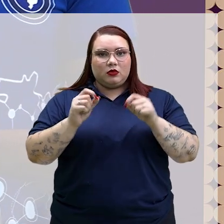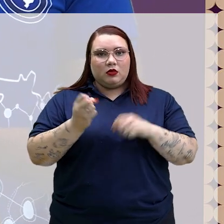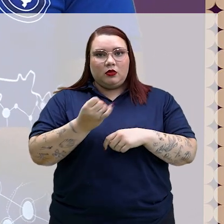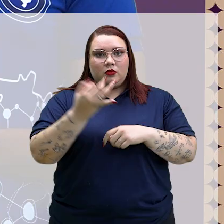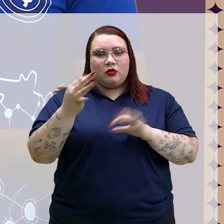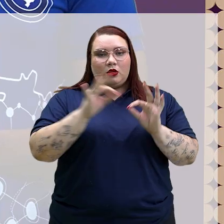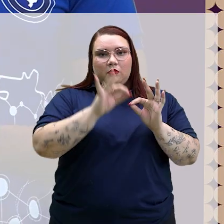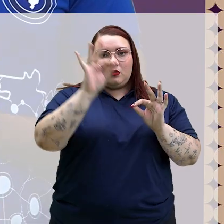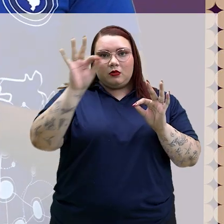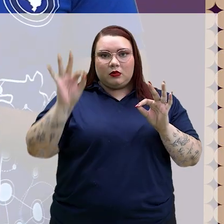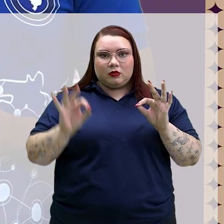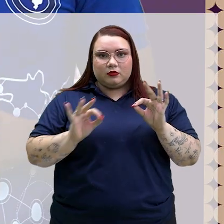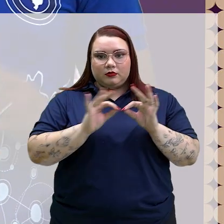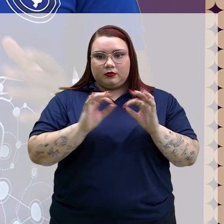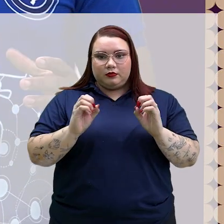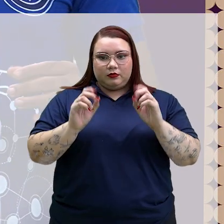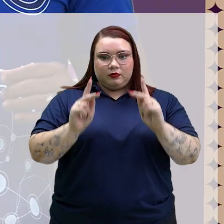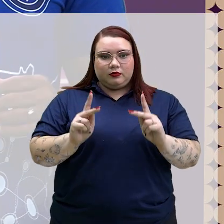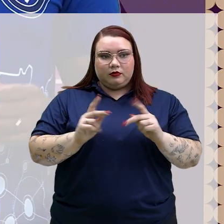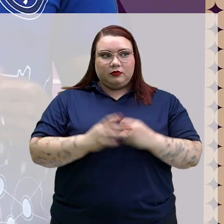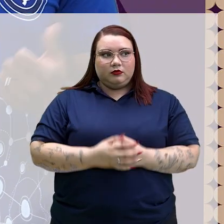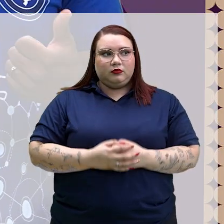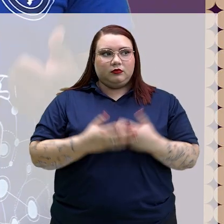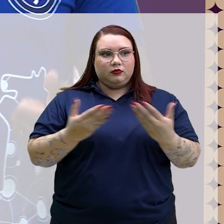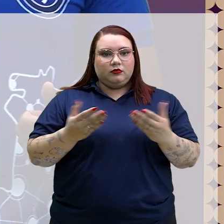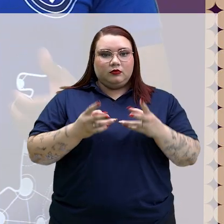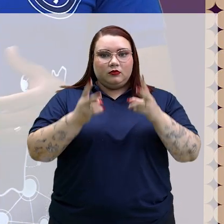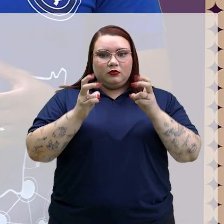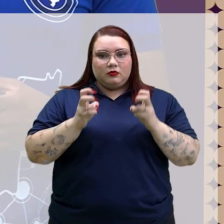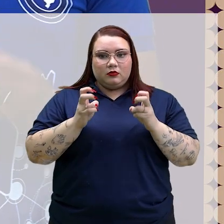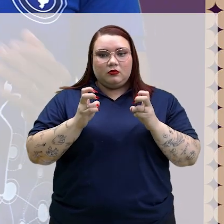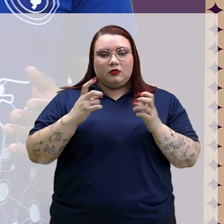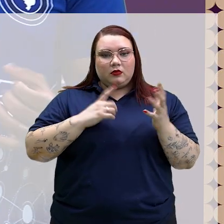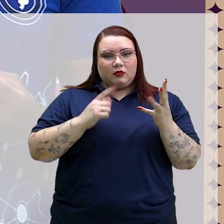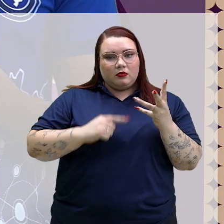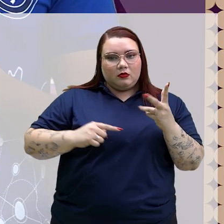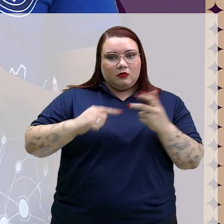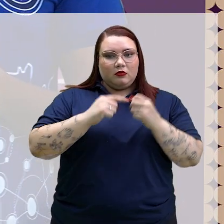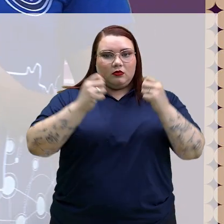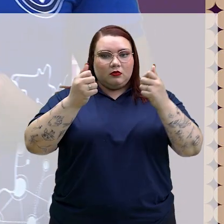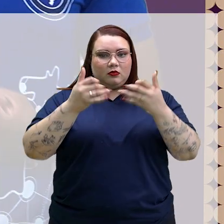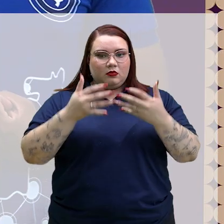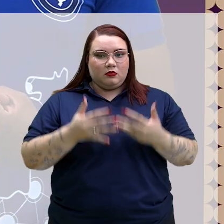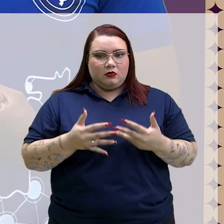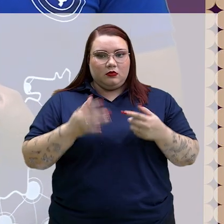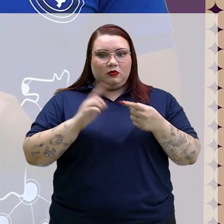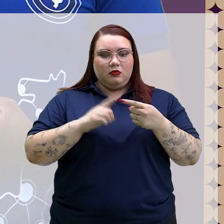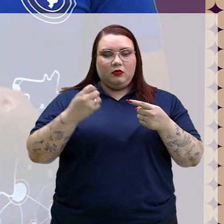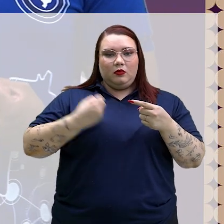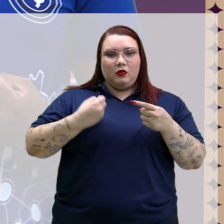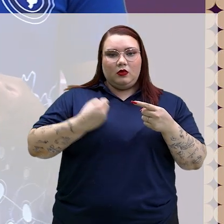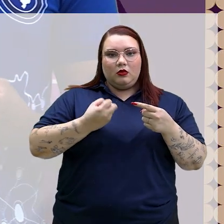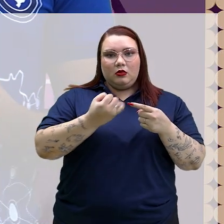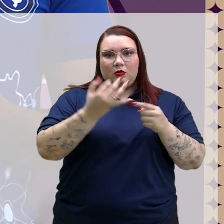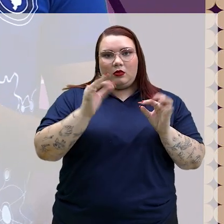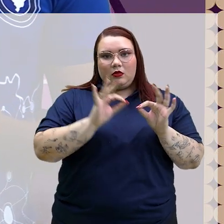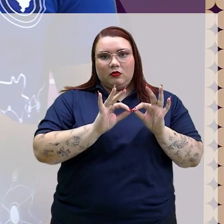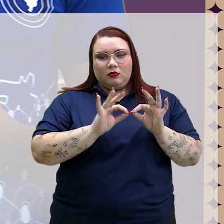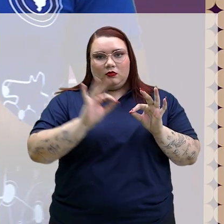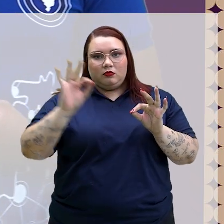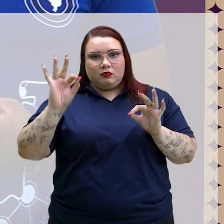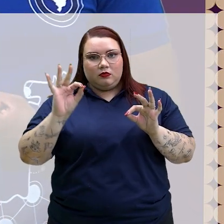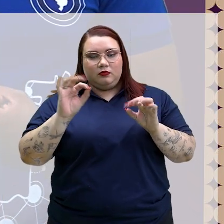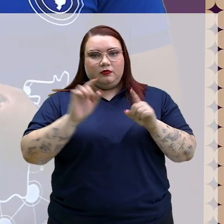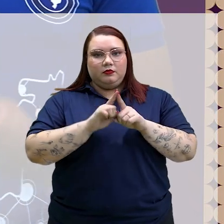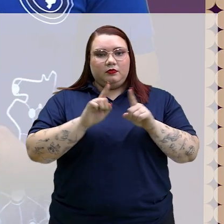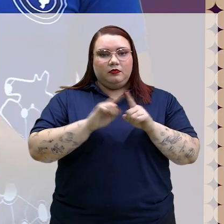número de lados, certo? Então, observe que a gente falou bastante aqui sobre número de diagonais,